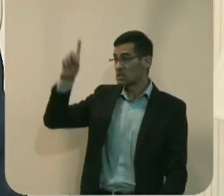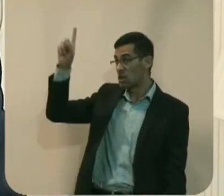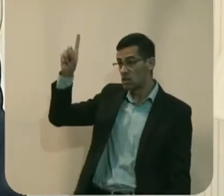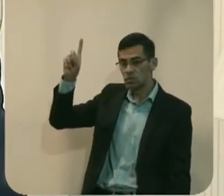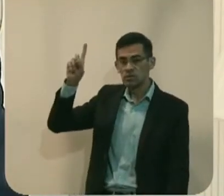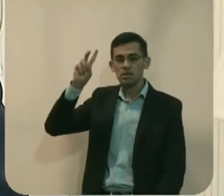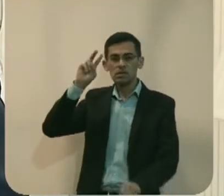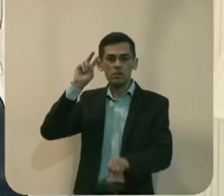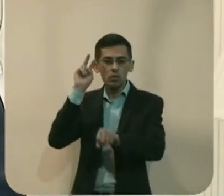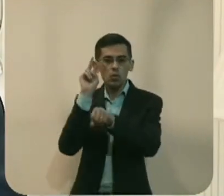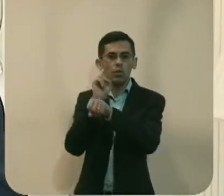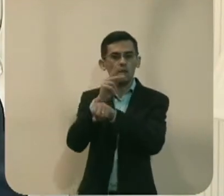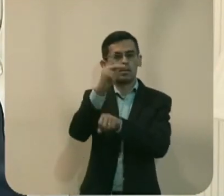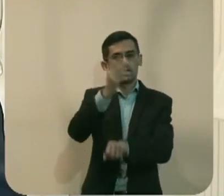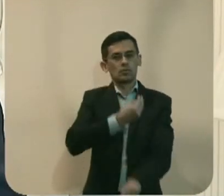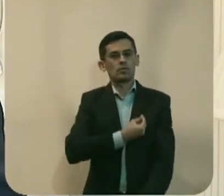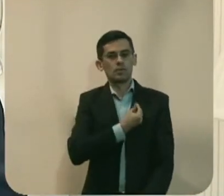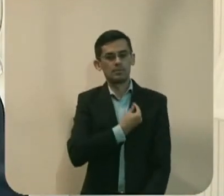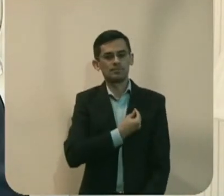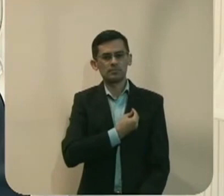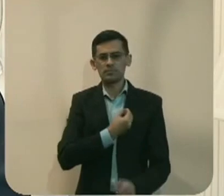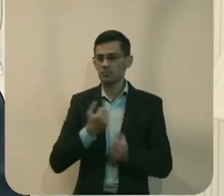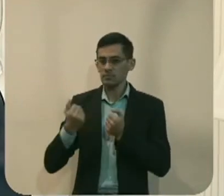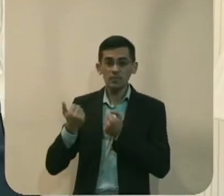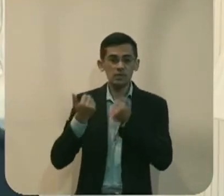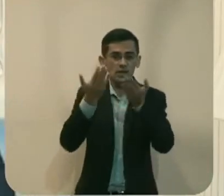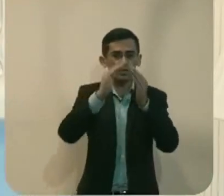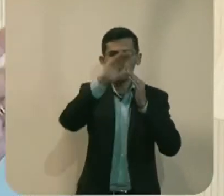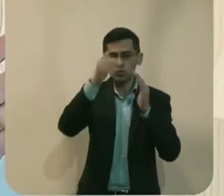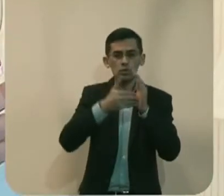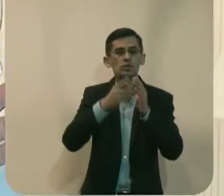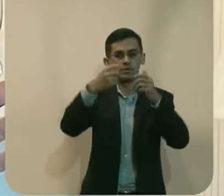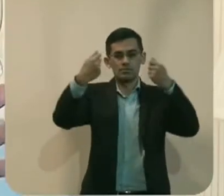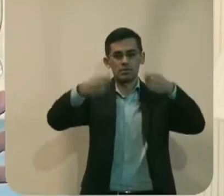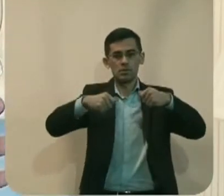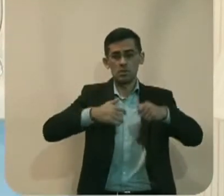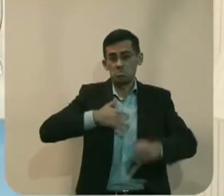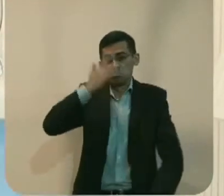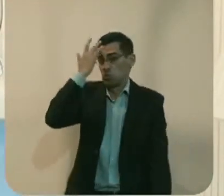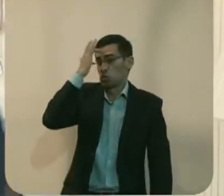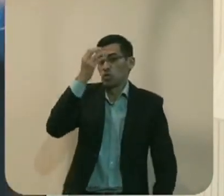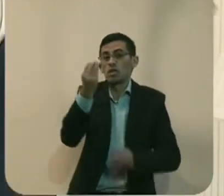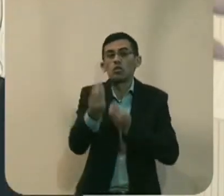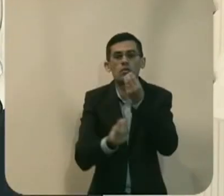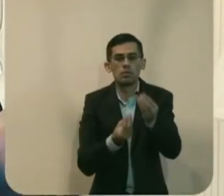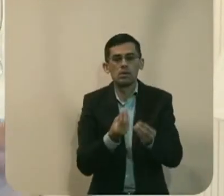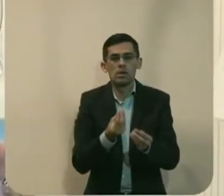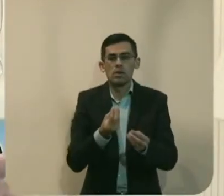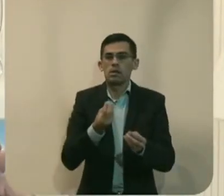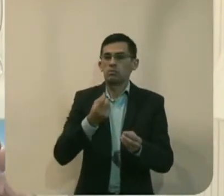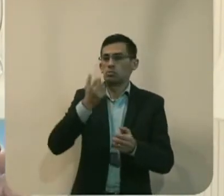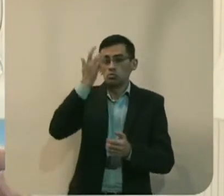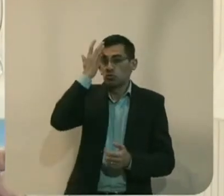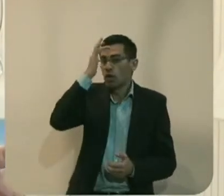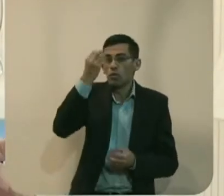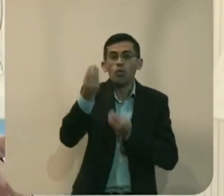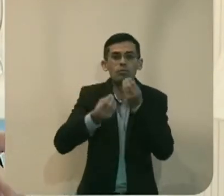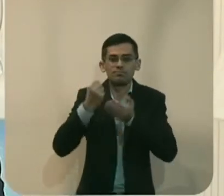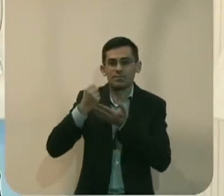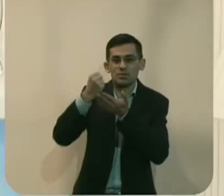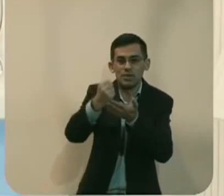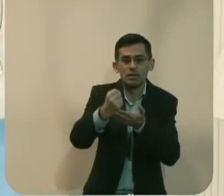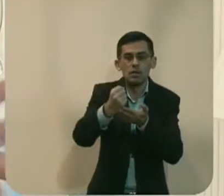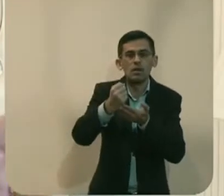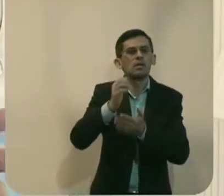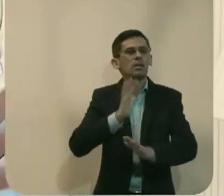suprido o que é necessário na sua vida. Eu não sei como, eu não sei se é de uma maneira ou de outra,